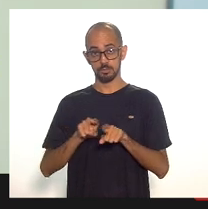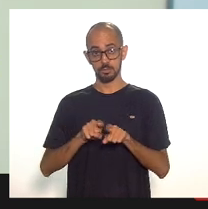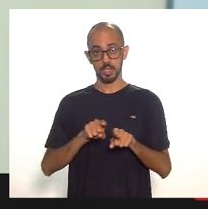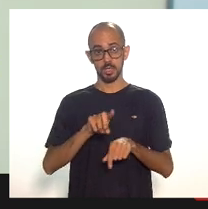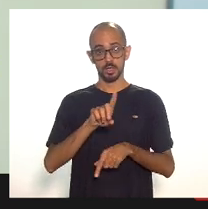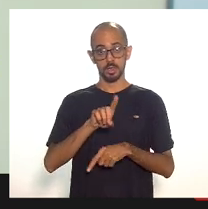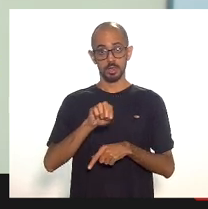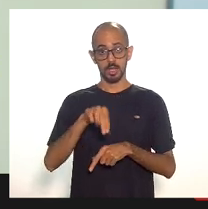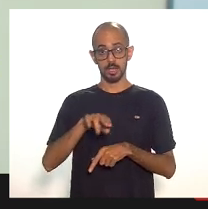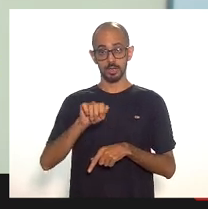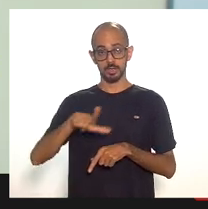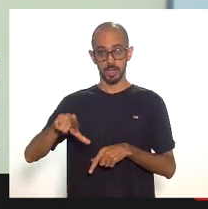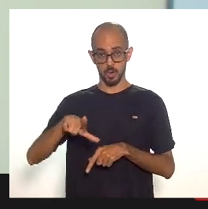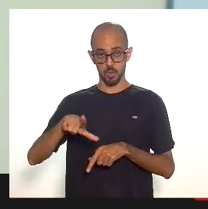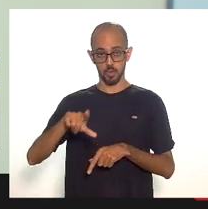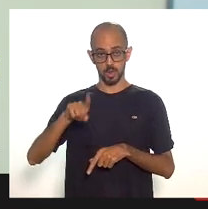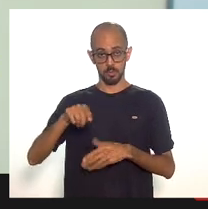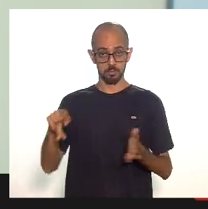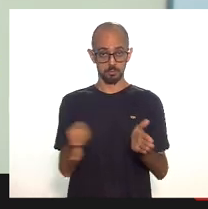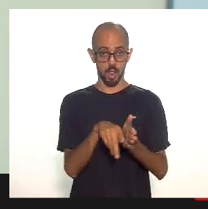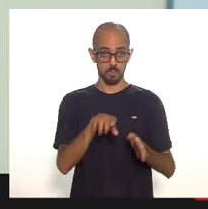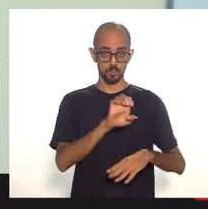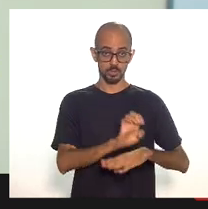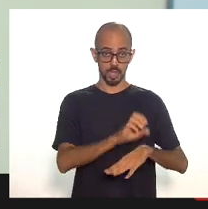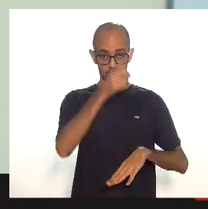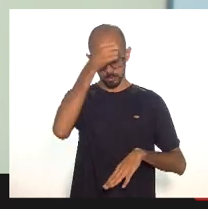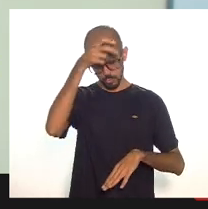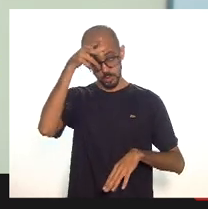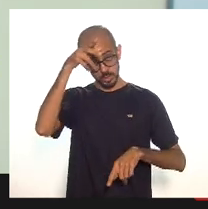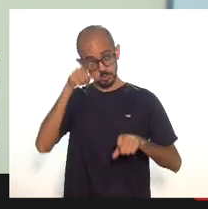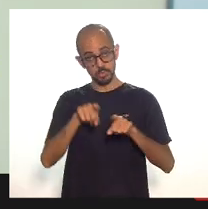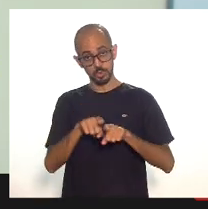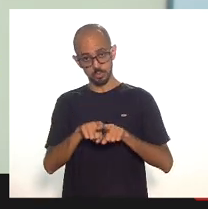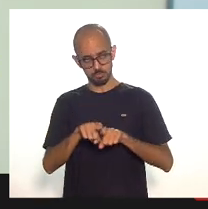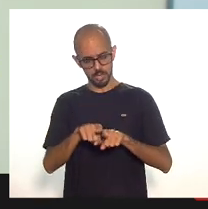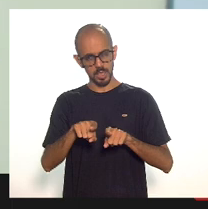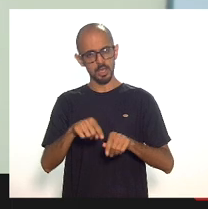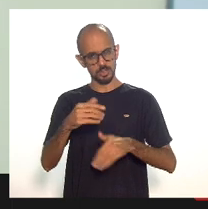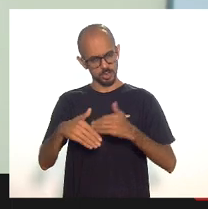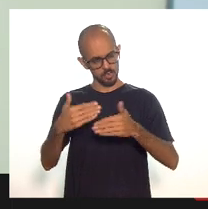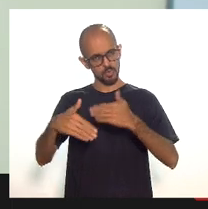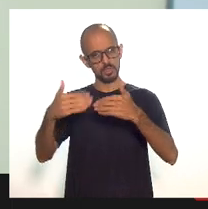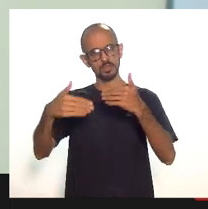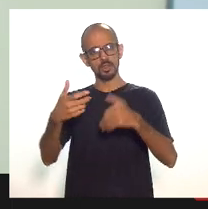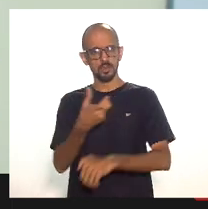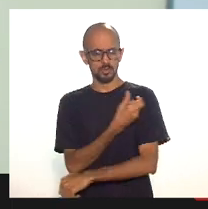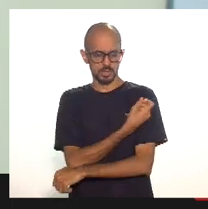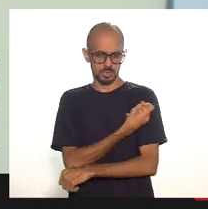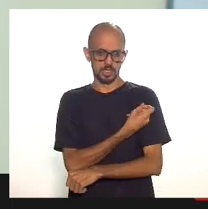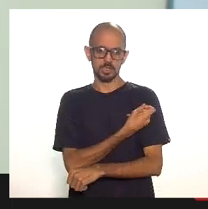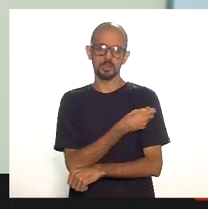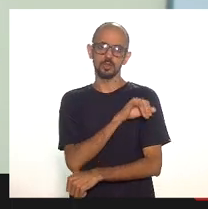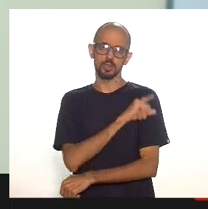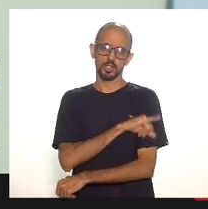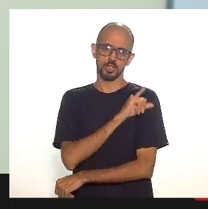respectivamente do Estado e do município, nós estamos com a vacinação avançando e, dentro desses próximos